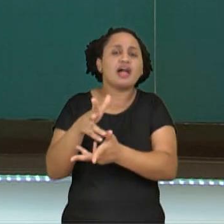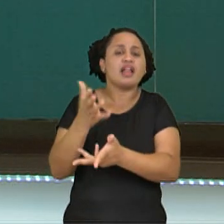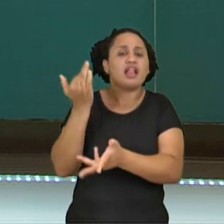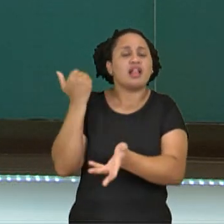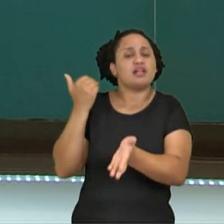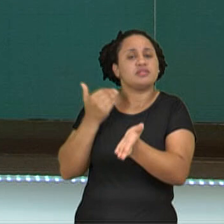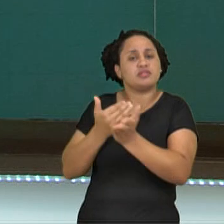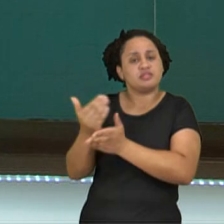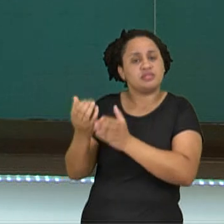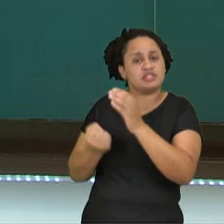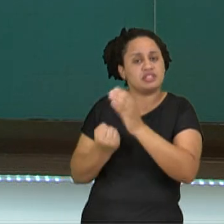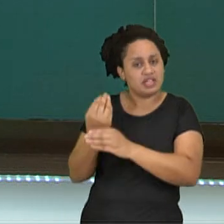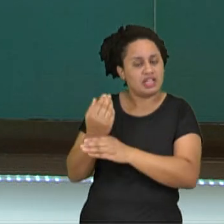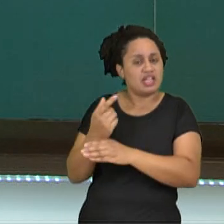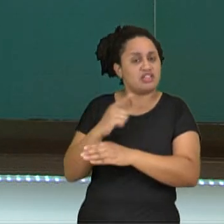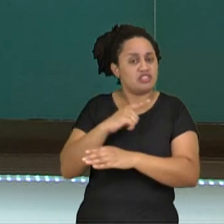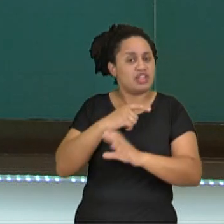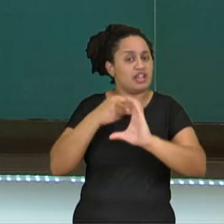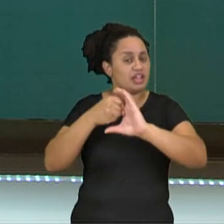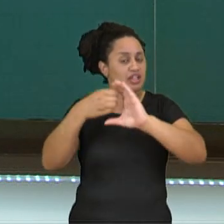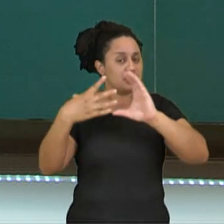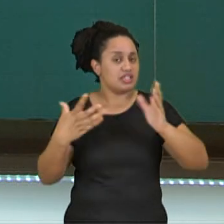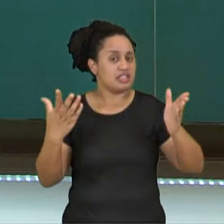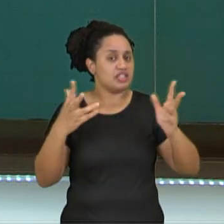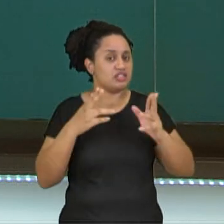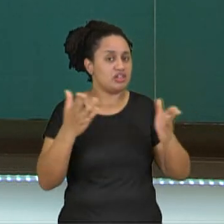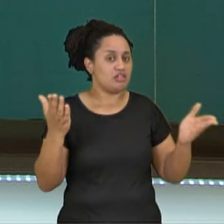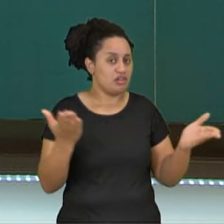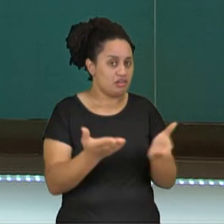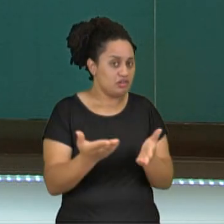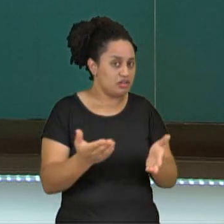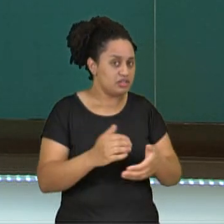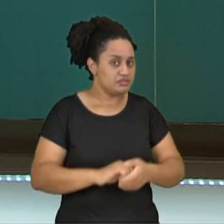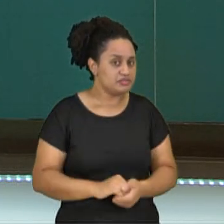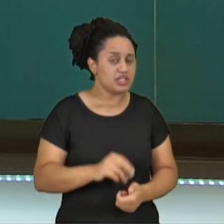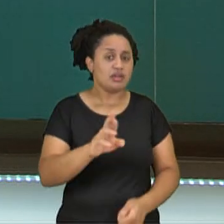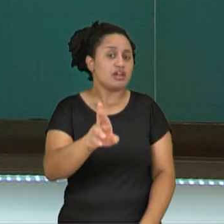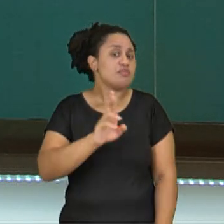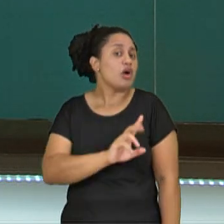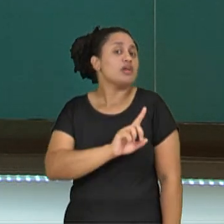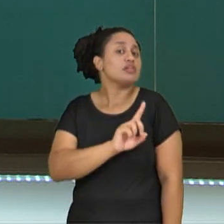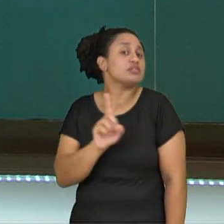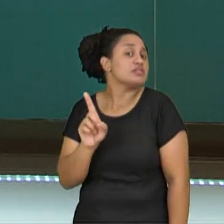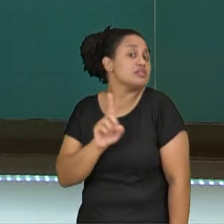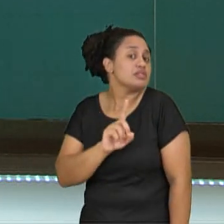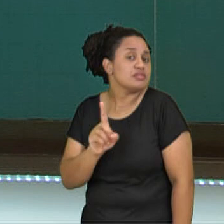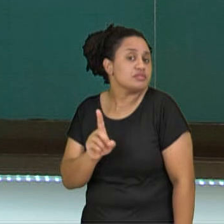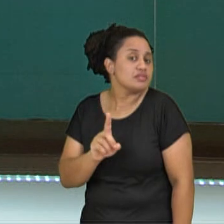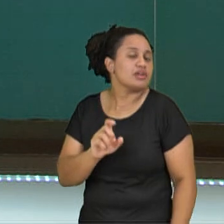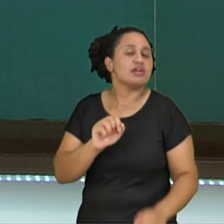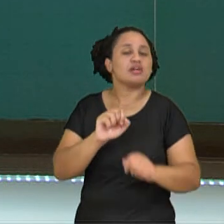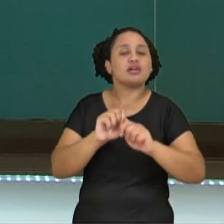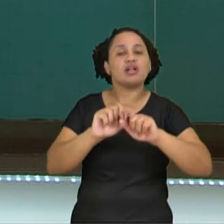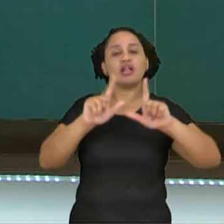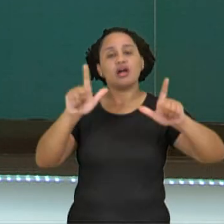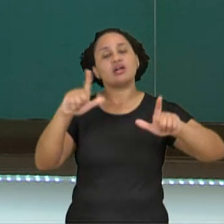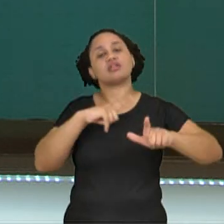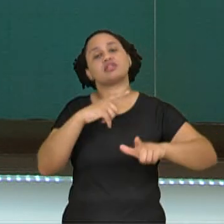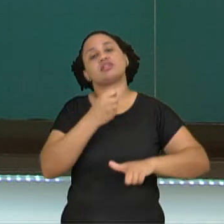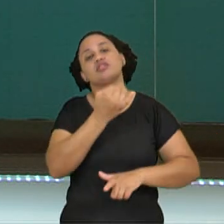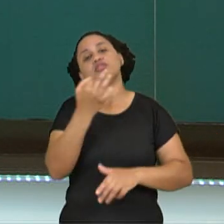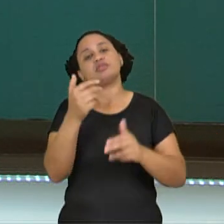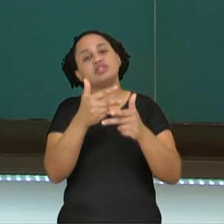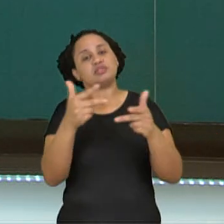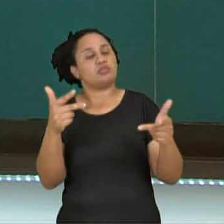sua formação as mesmas características que ela tem hoje? A resposta é não. Claro, algumas coisas